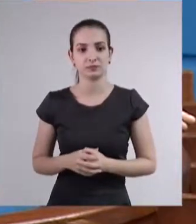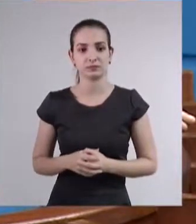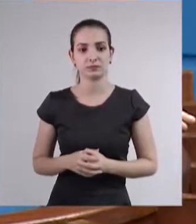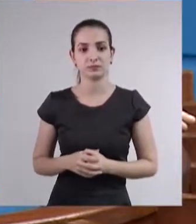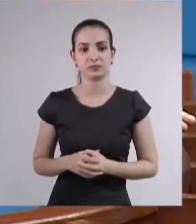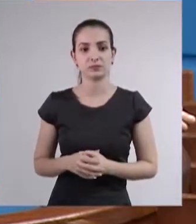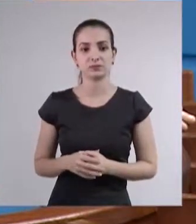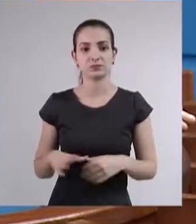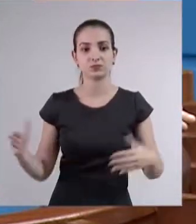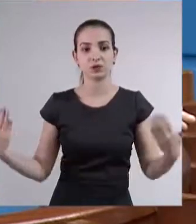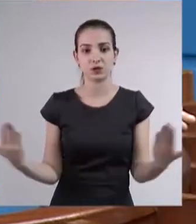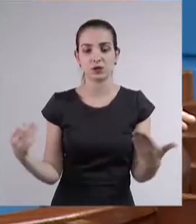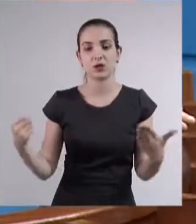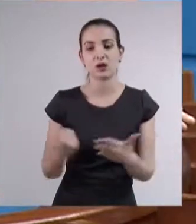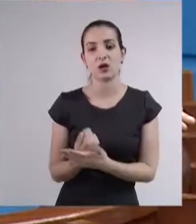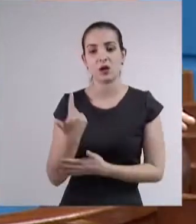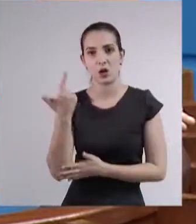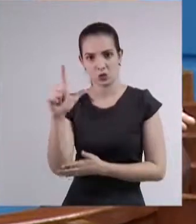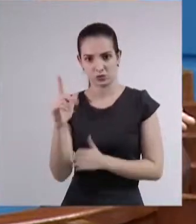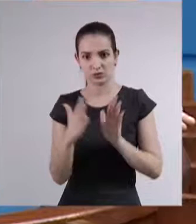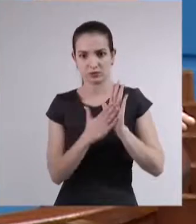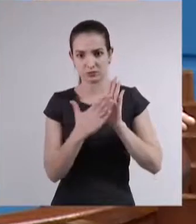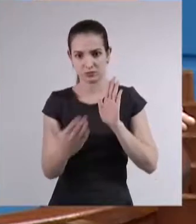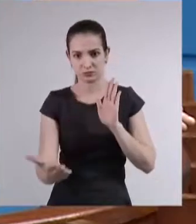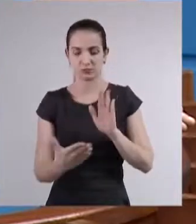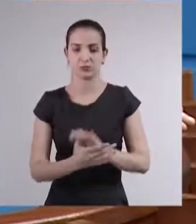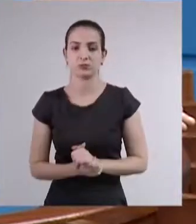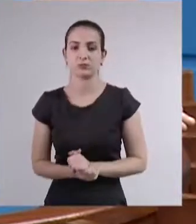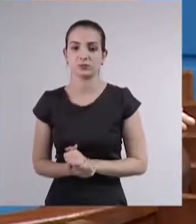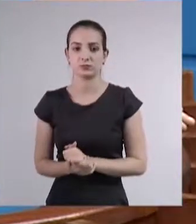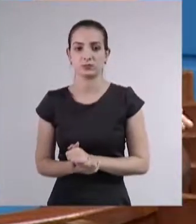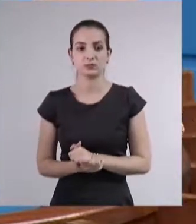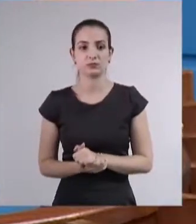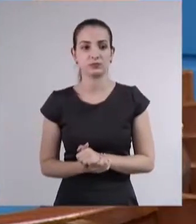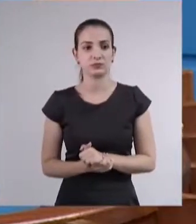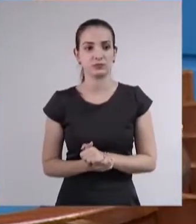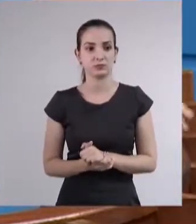E a outra proposta que eu ouvi ele falar antes de levar a facada,